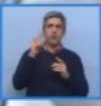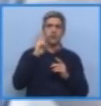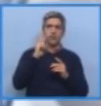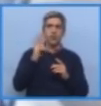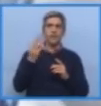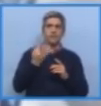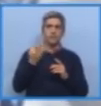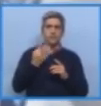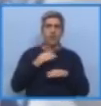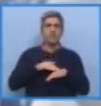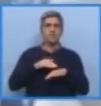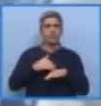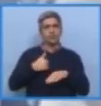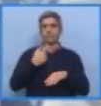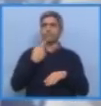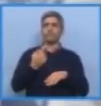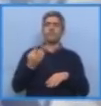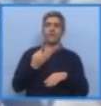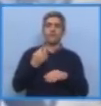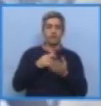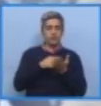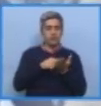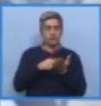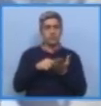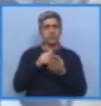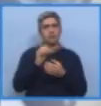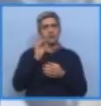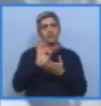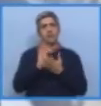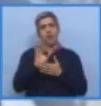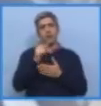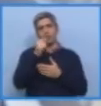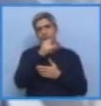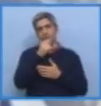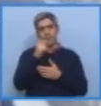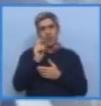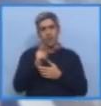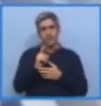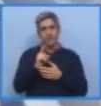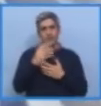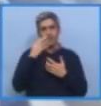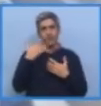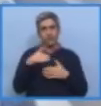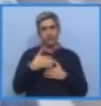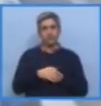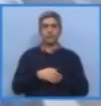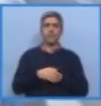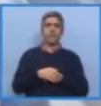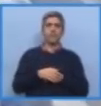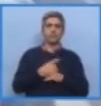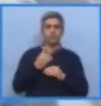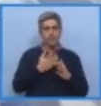constatando ou testemunhando estas chagas que são o sinal do sofrimento. E o sofrimento, não haja dúvida nenhuma, que